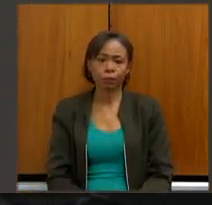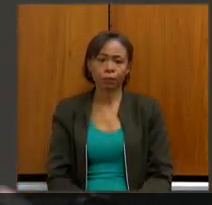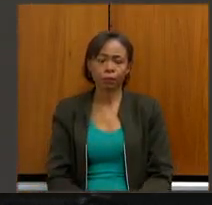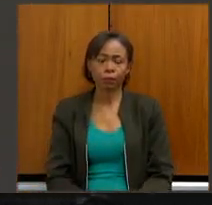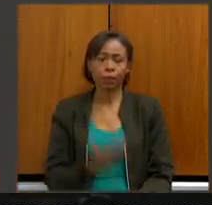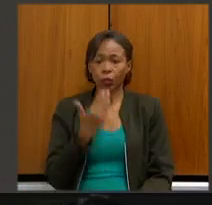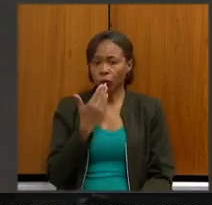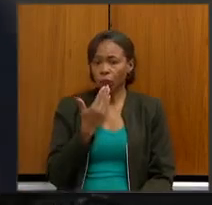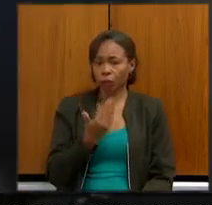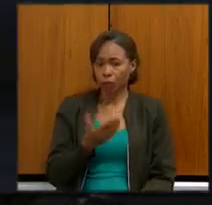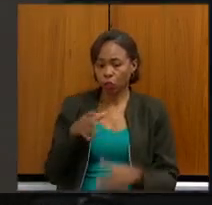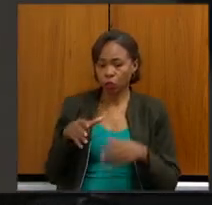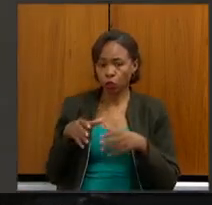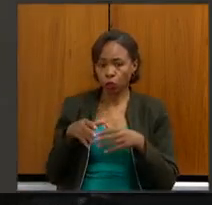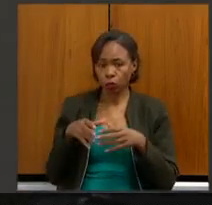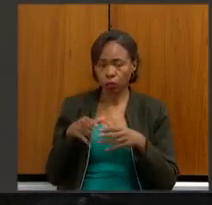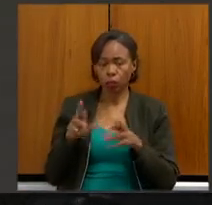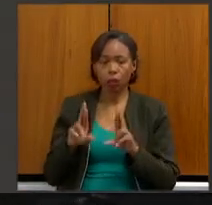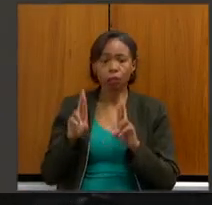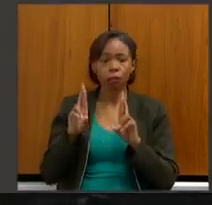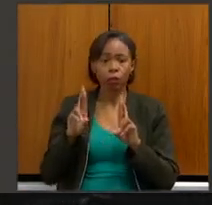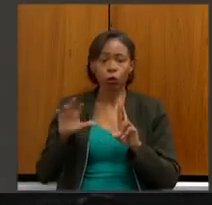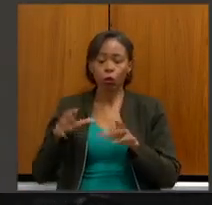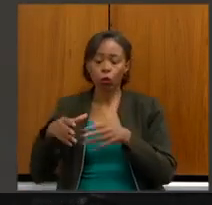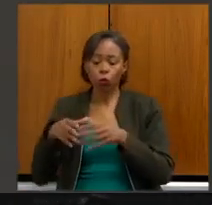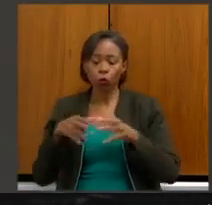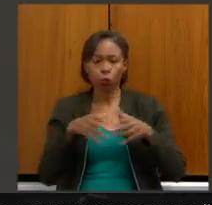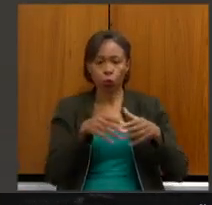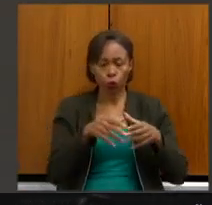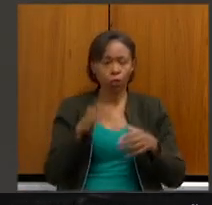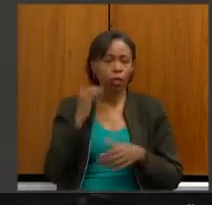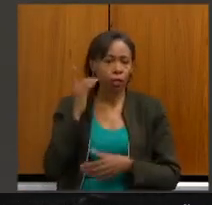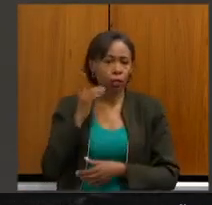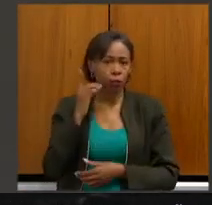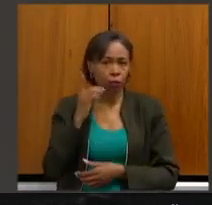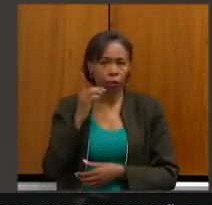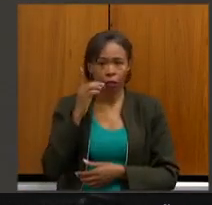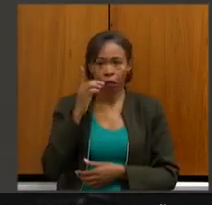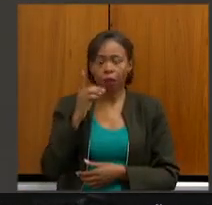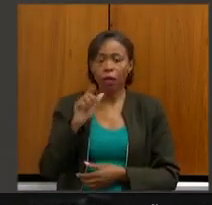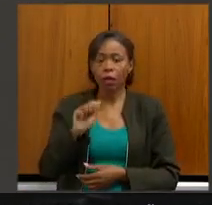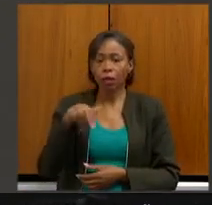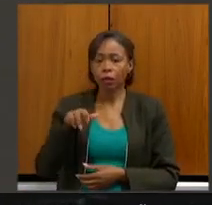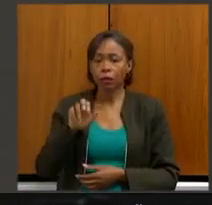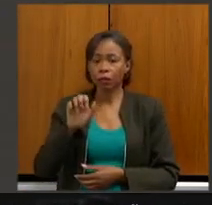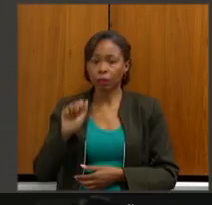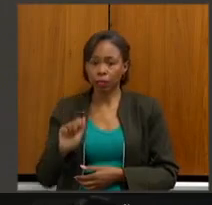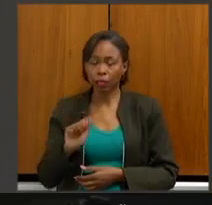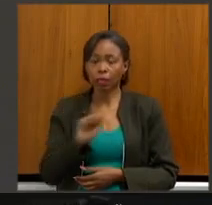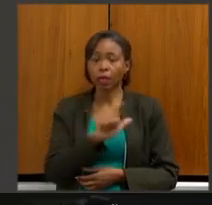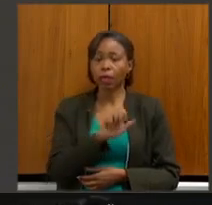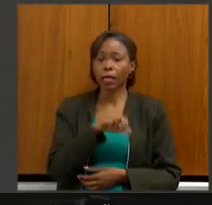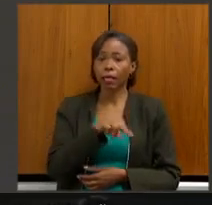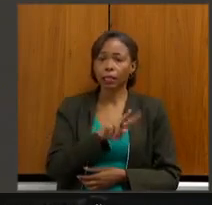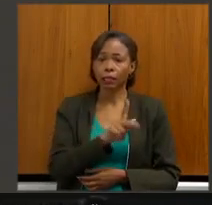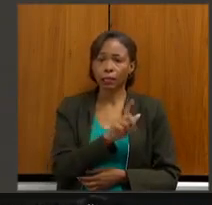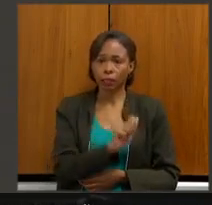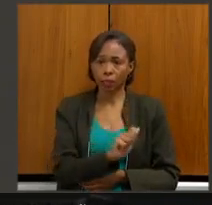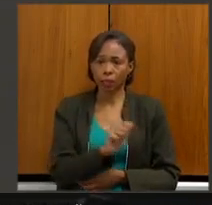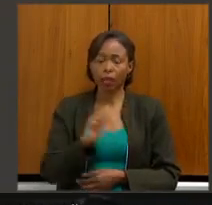o requerimento de comissão de autoria conjunta da deputada André de Jesus Deputado A Leninha